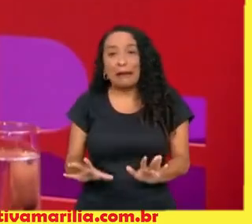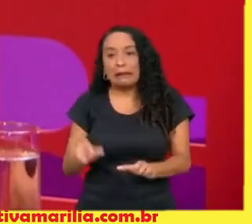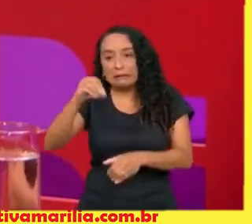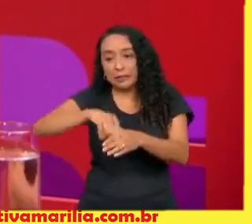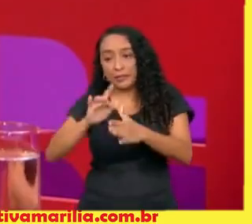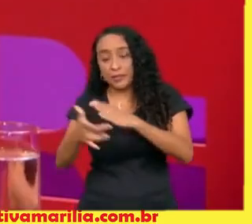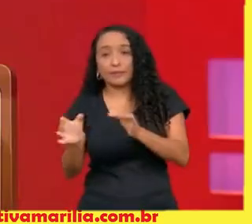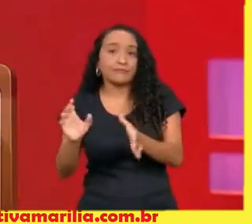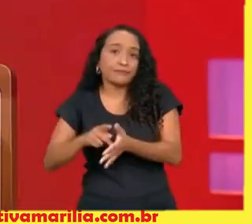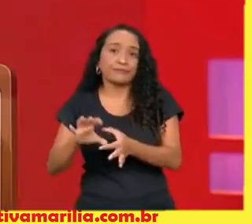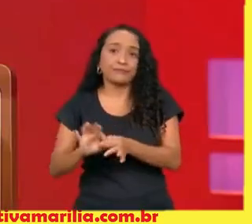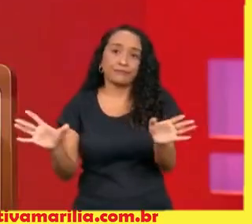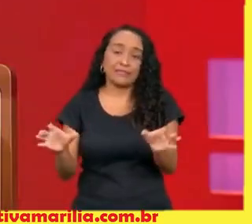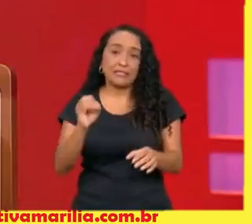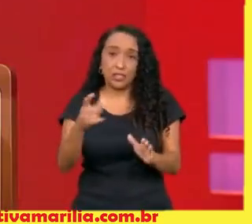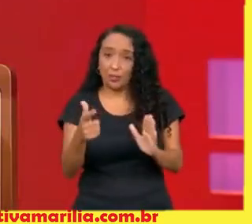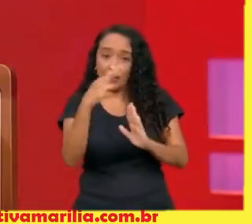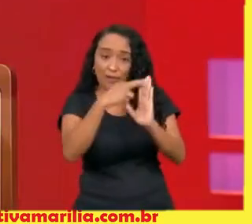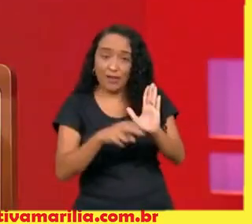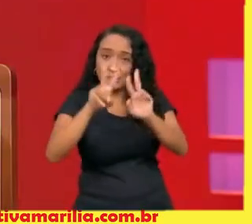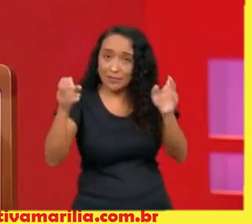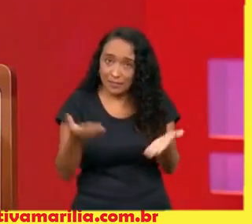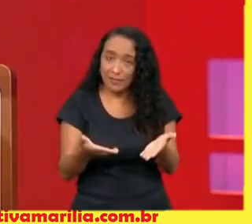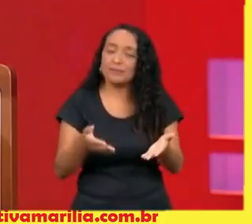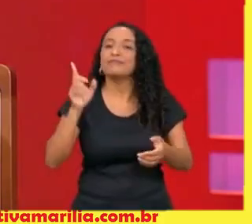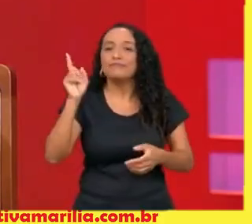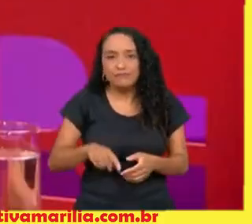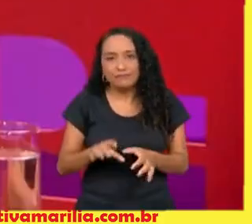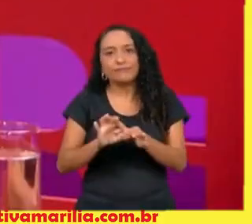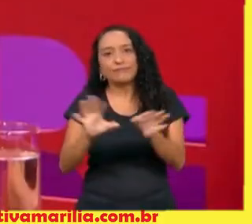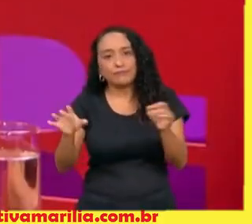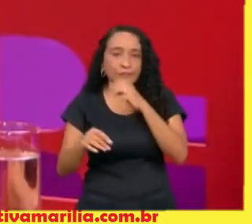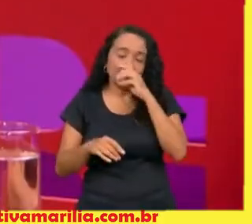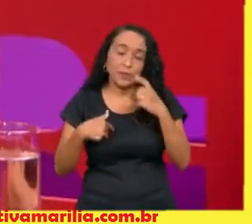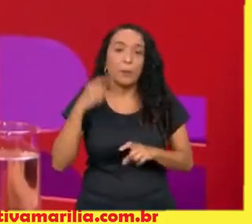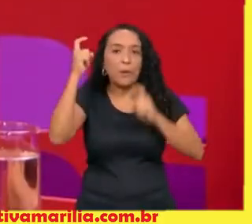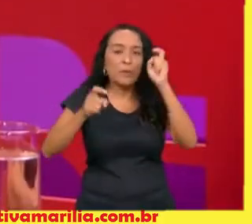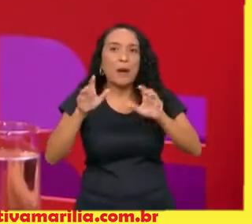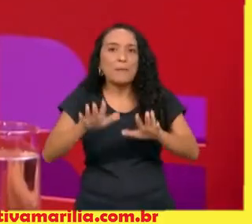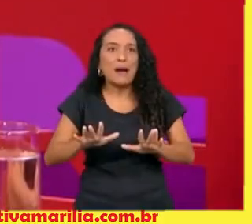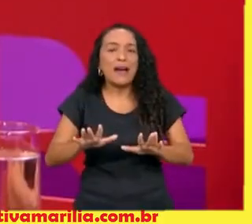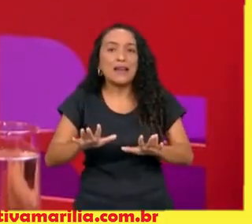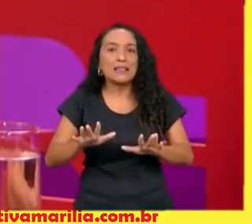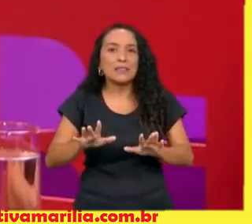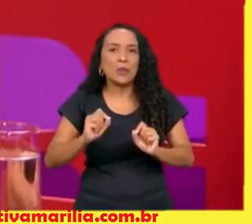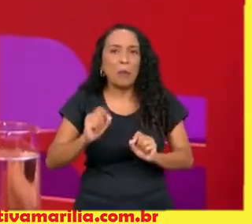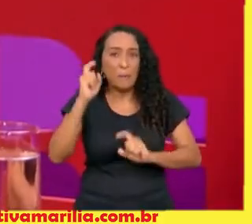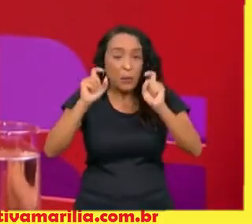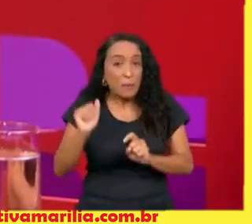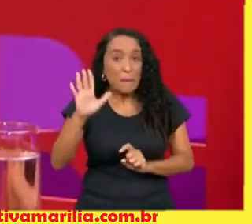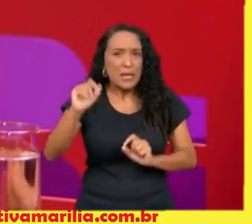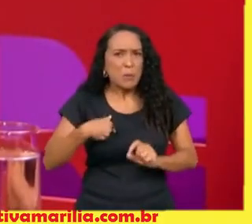claro. lícito. Se a gente não tem regulação em relação a isso, se torna lícito, né? Isso me preocupa muito, mas só não me preocupa mais ainda porque eu